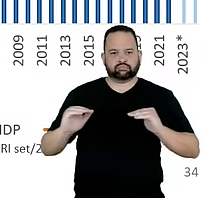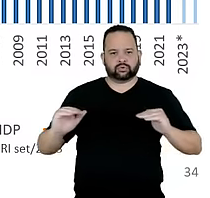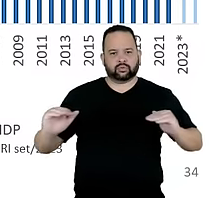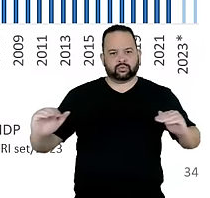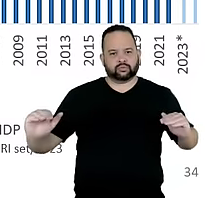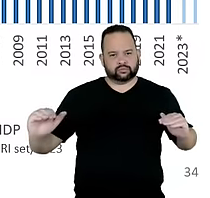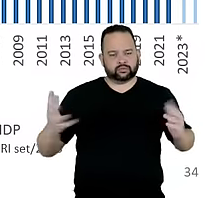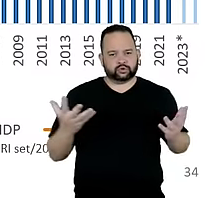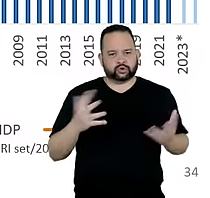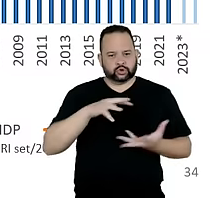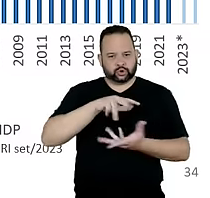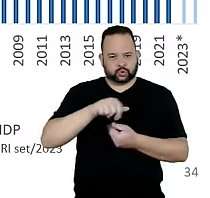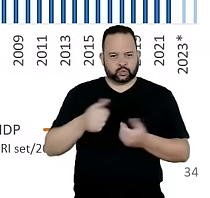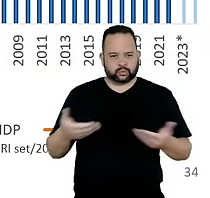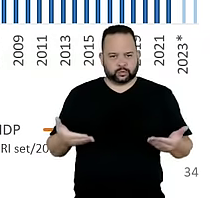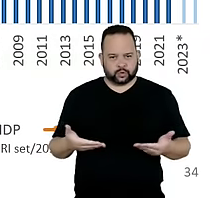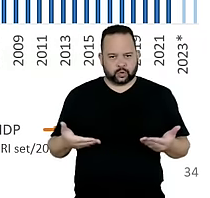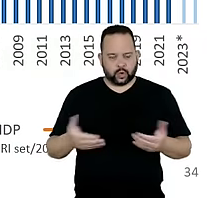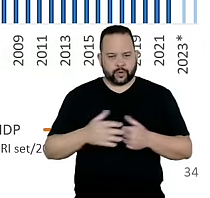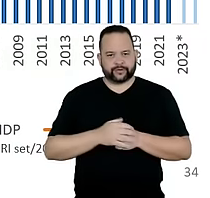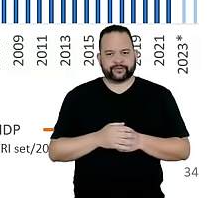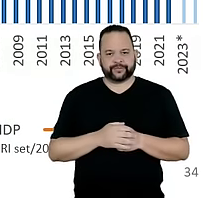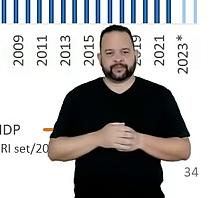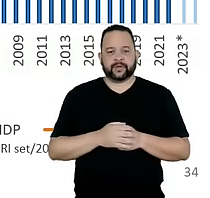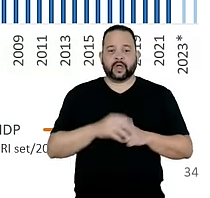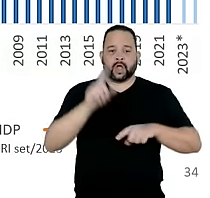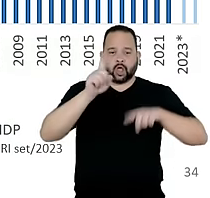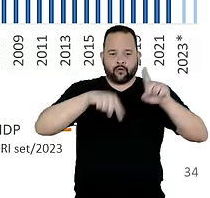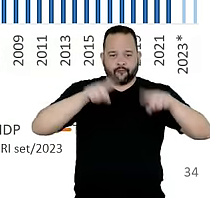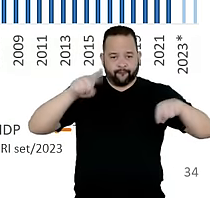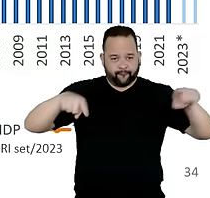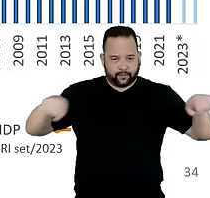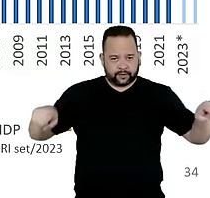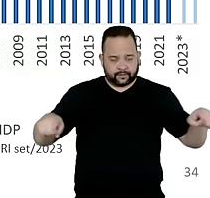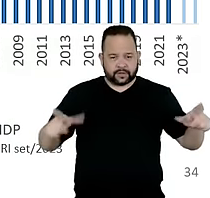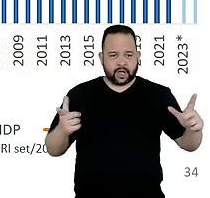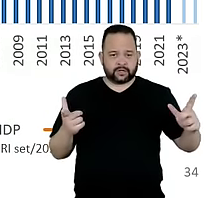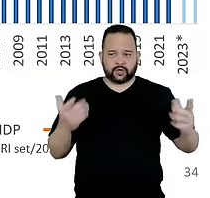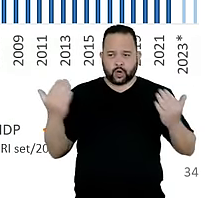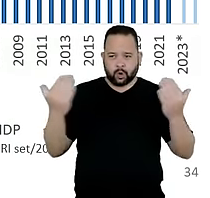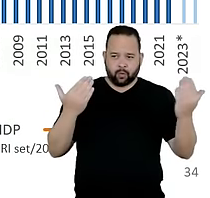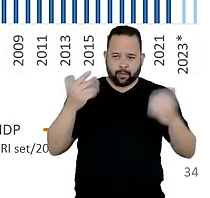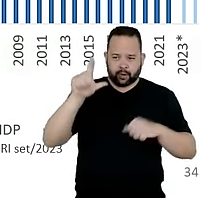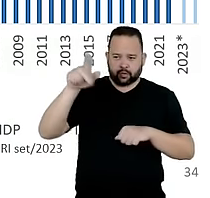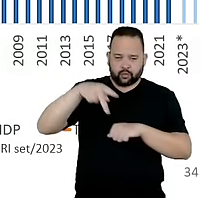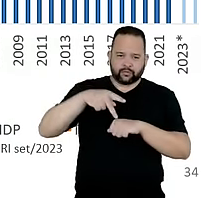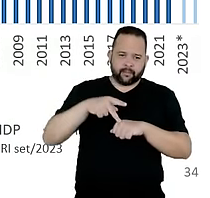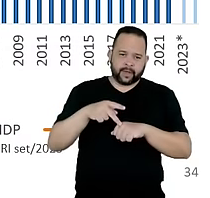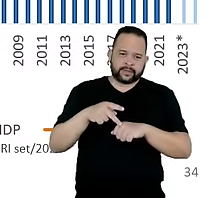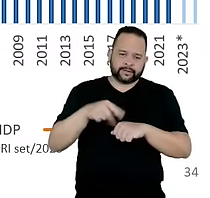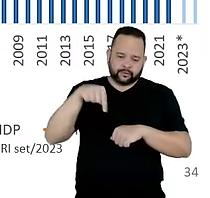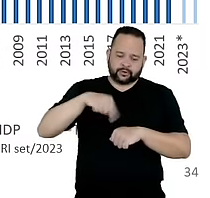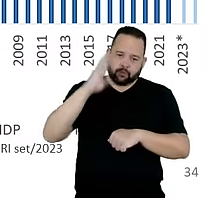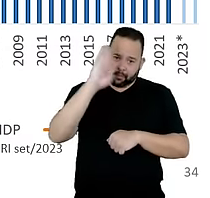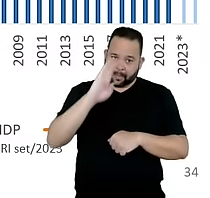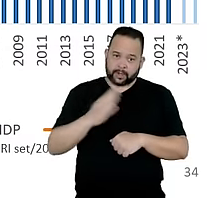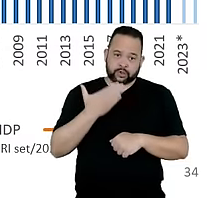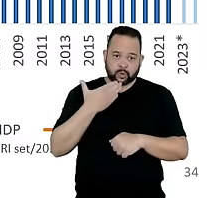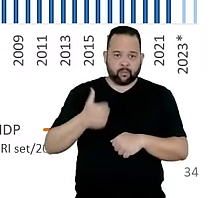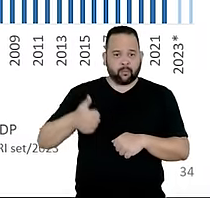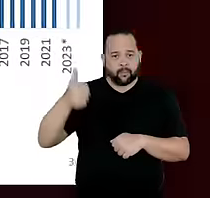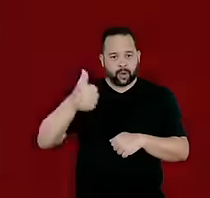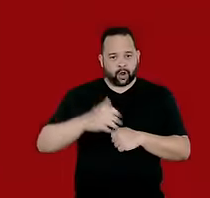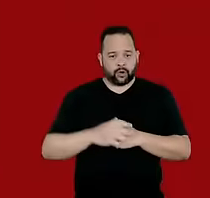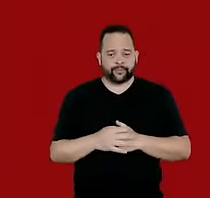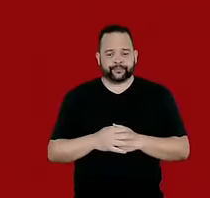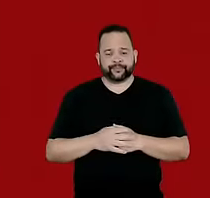eh a volatilidade da moeda tem caído comparado com seus pares a gente eh fez uma operação grande há um tempo atrás que